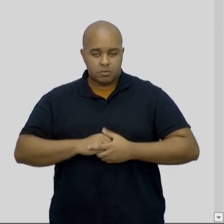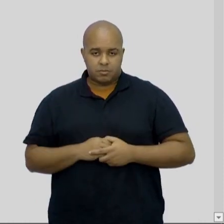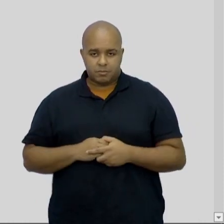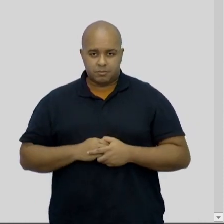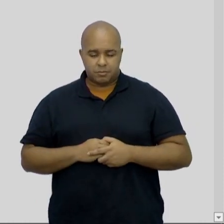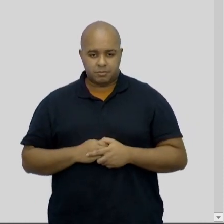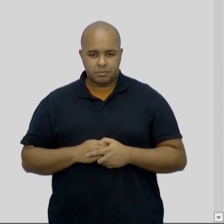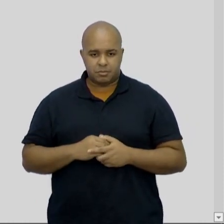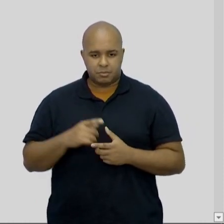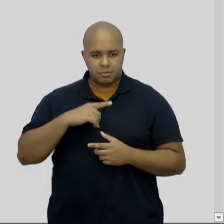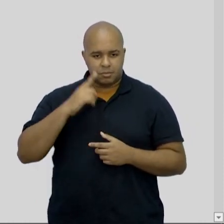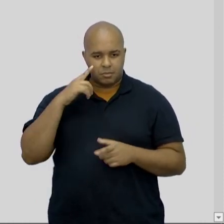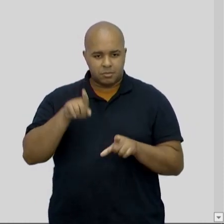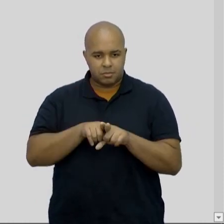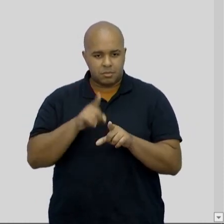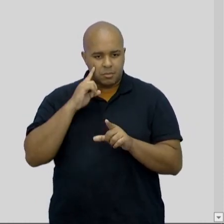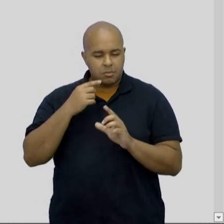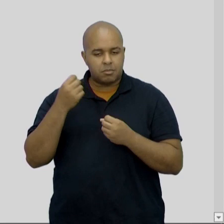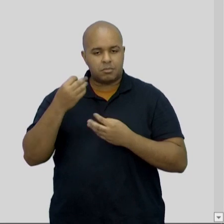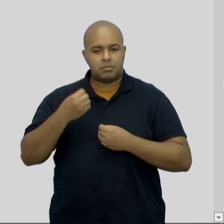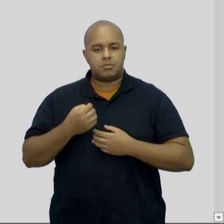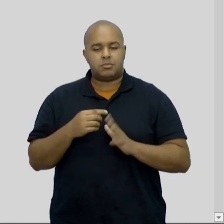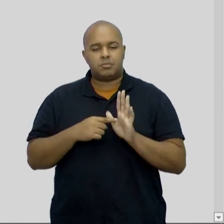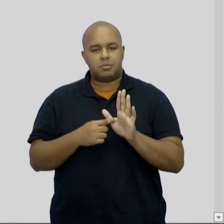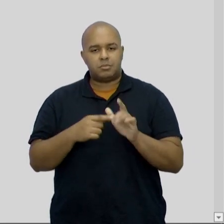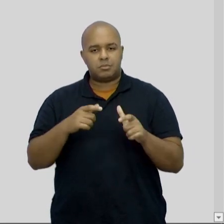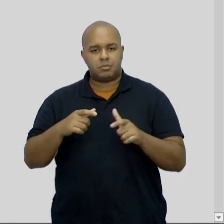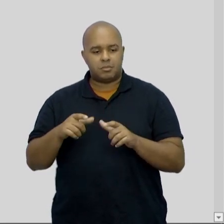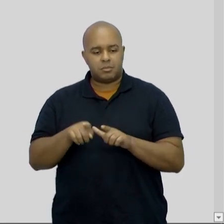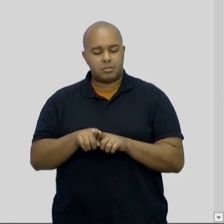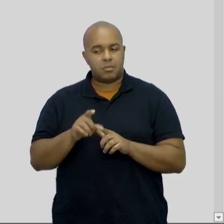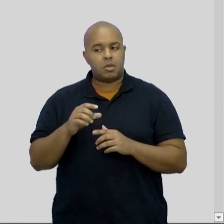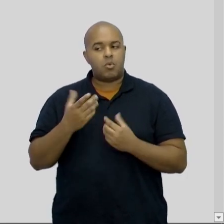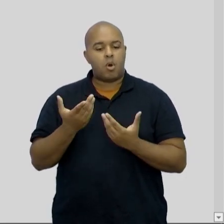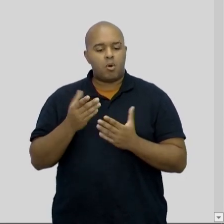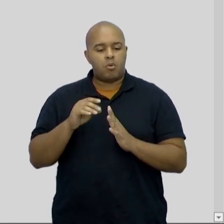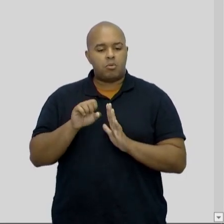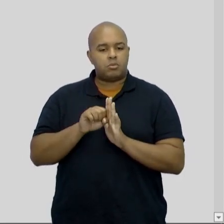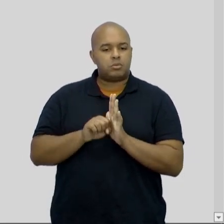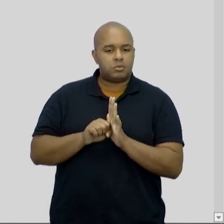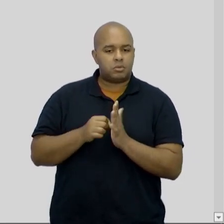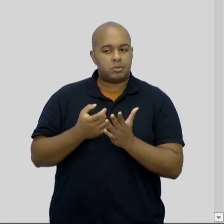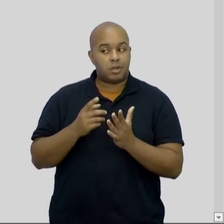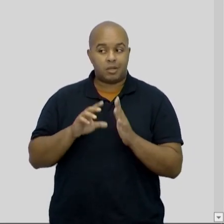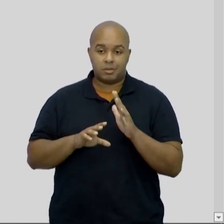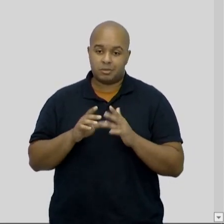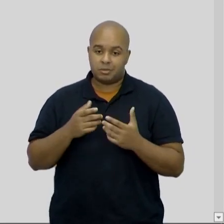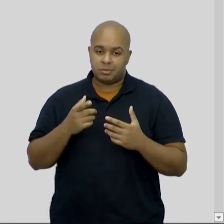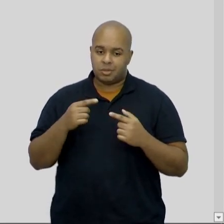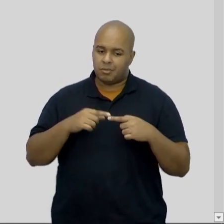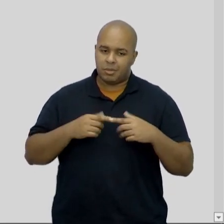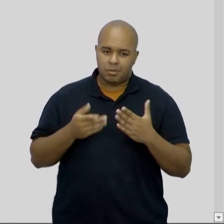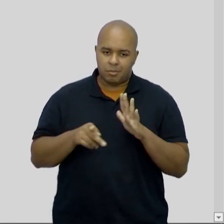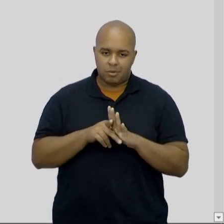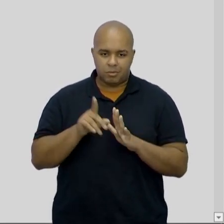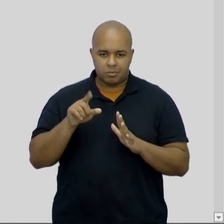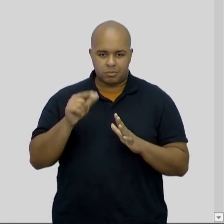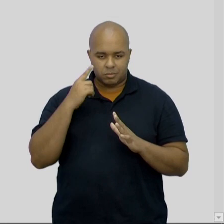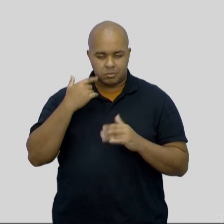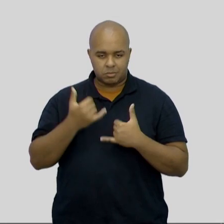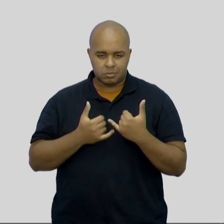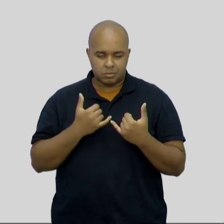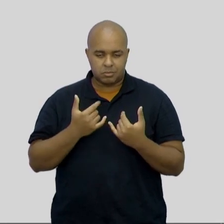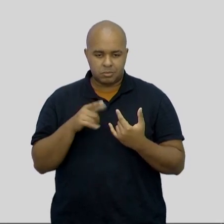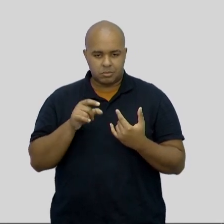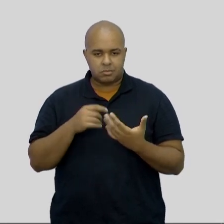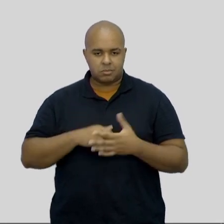ouro. Nós temos também uma informação referente à localização e época, que não necessariamente está relacionada ao